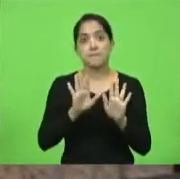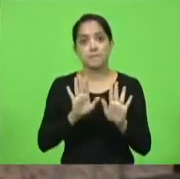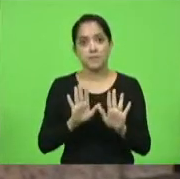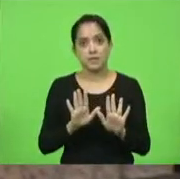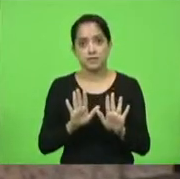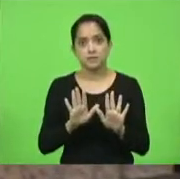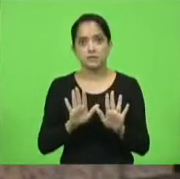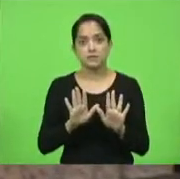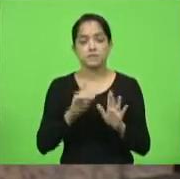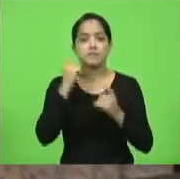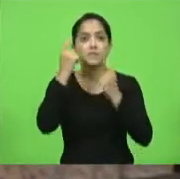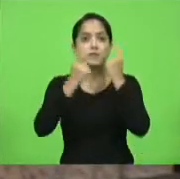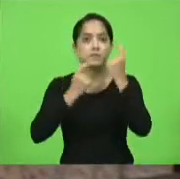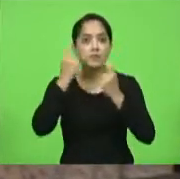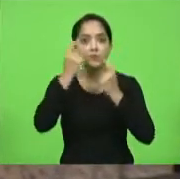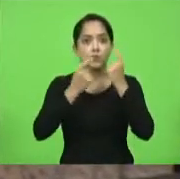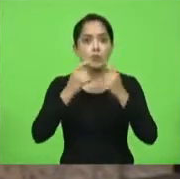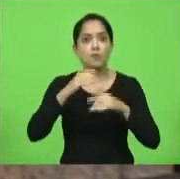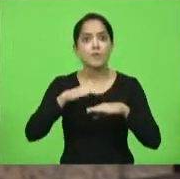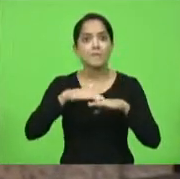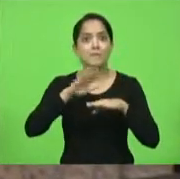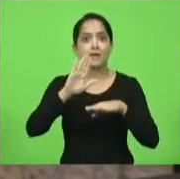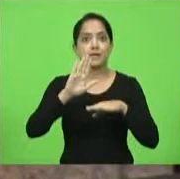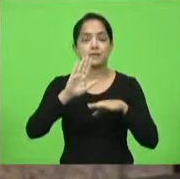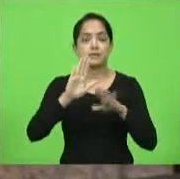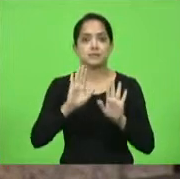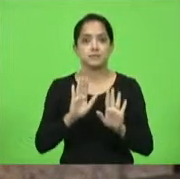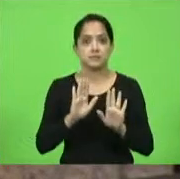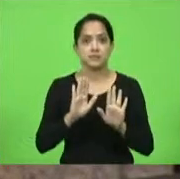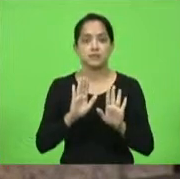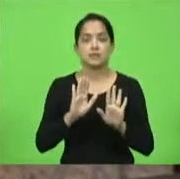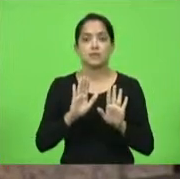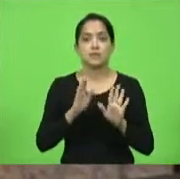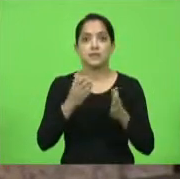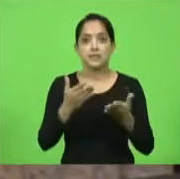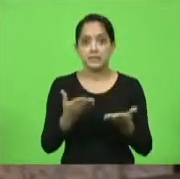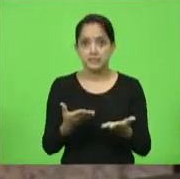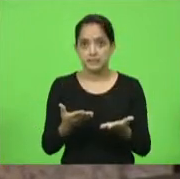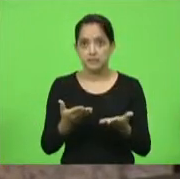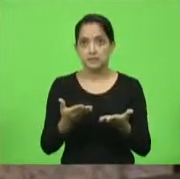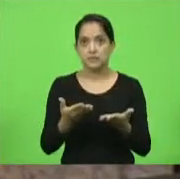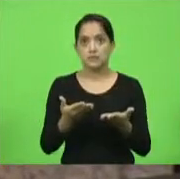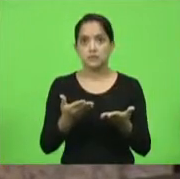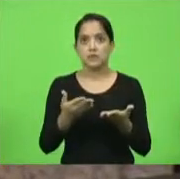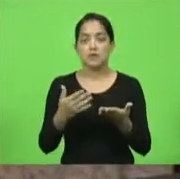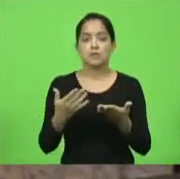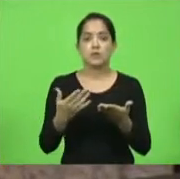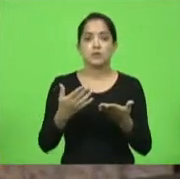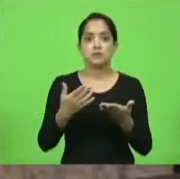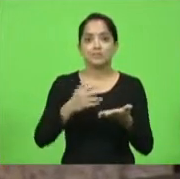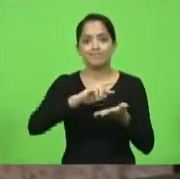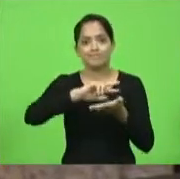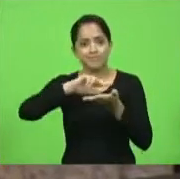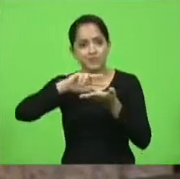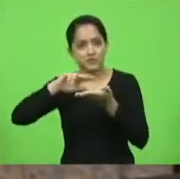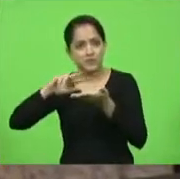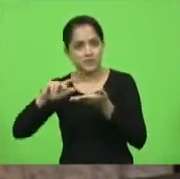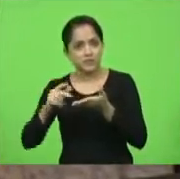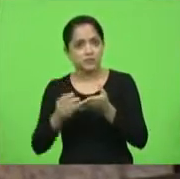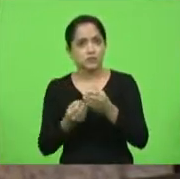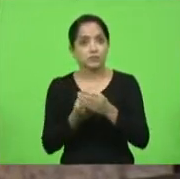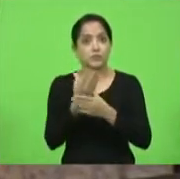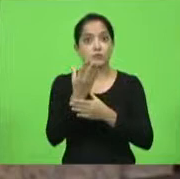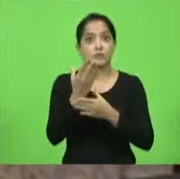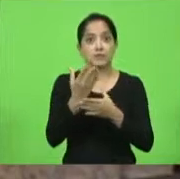Entretanto, me preocupa muito que isso possa surgir ensejos para que os